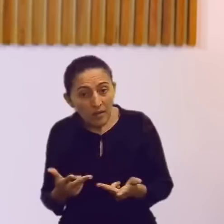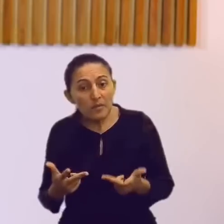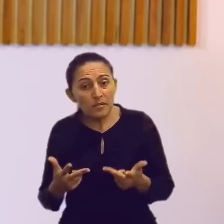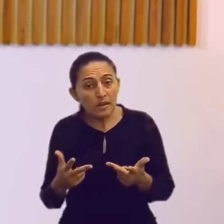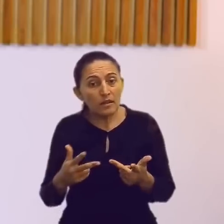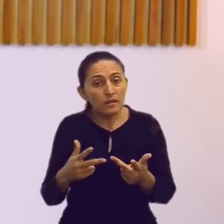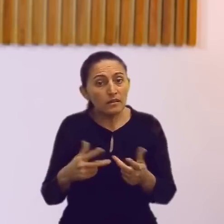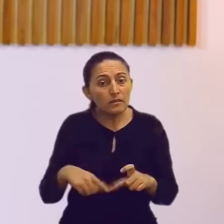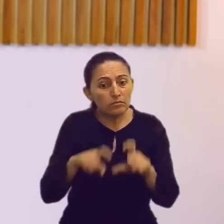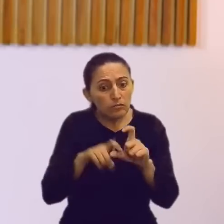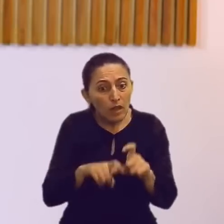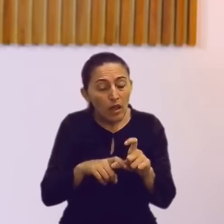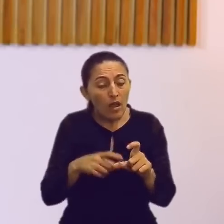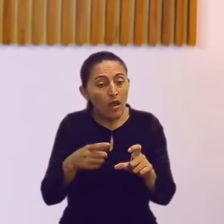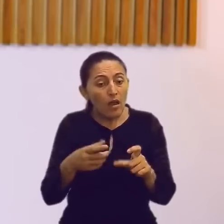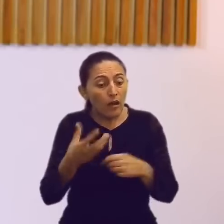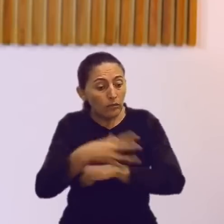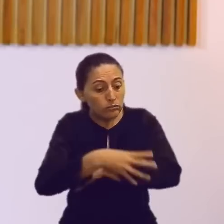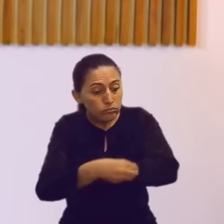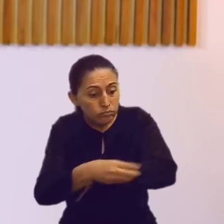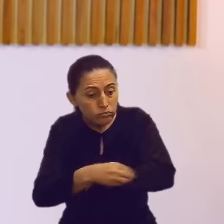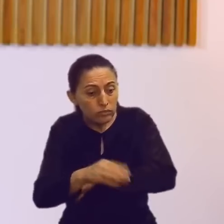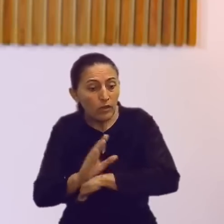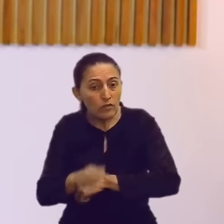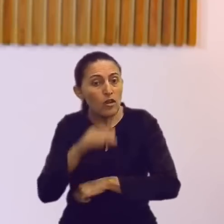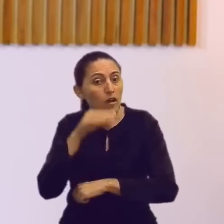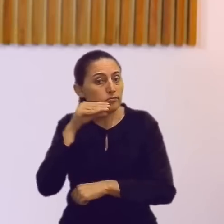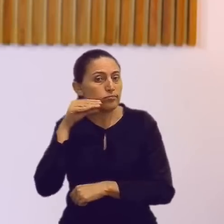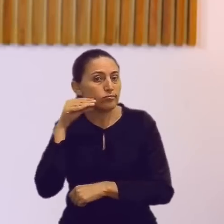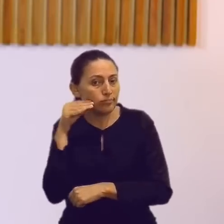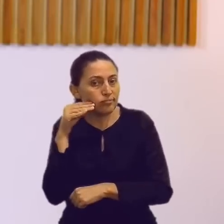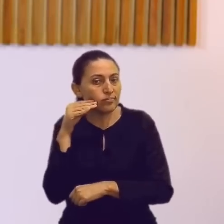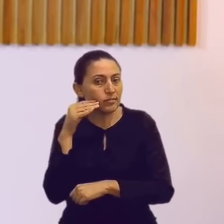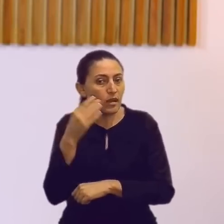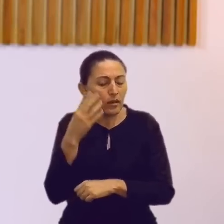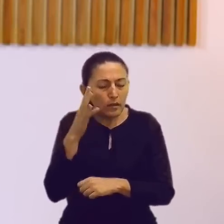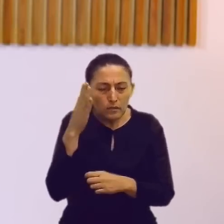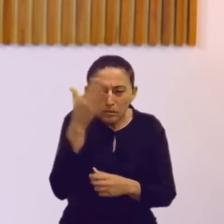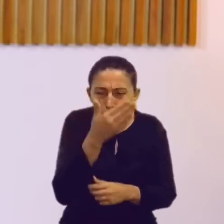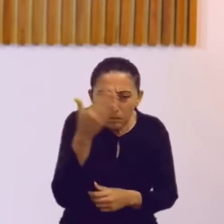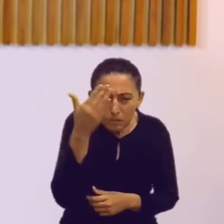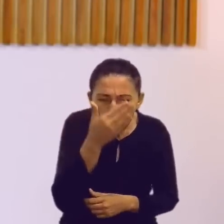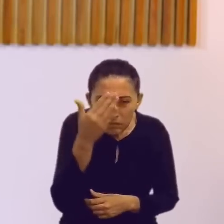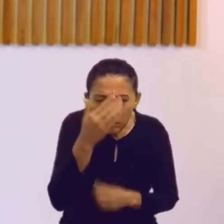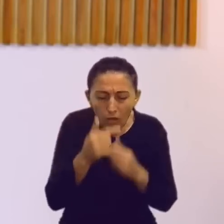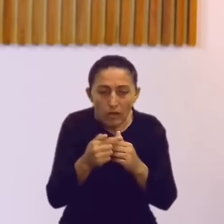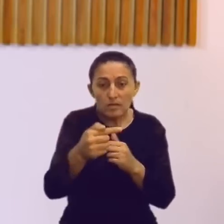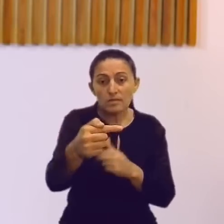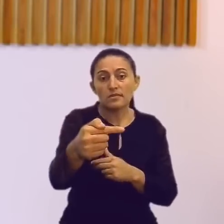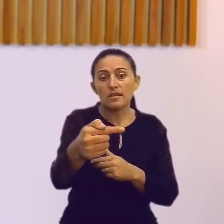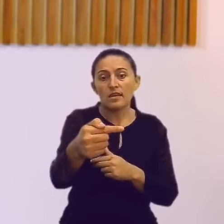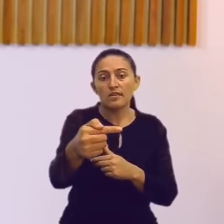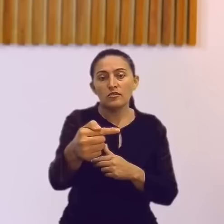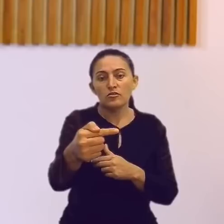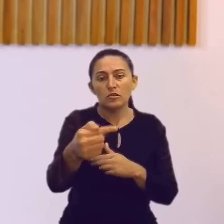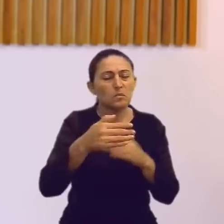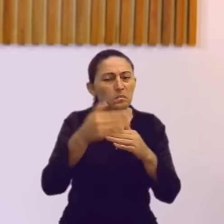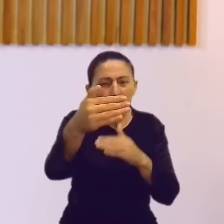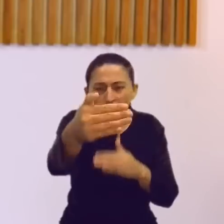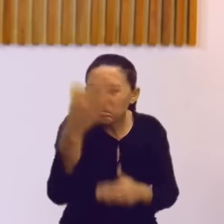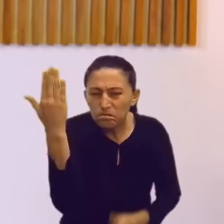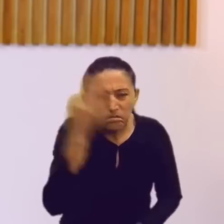A ovelha adulta, eu quero dizer, ela enxerga até 7 metros. Depois disso, ela não